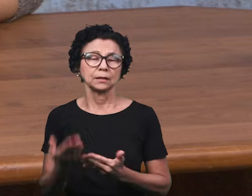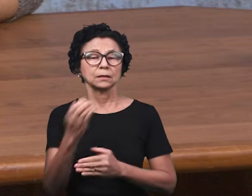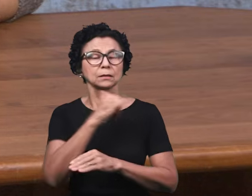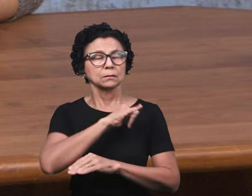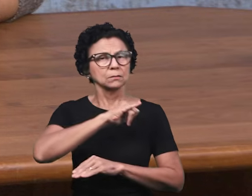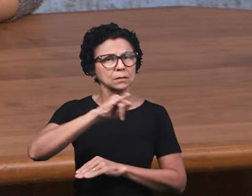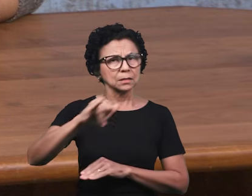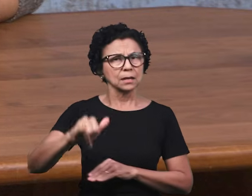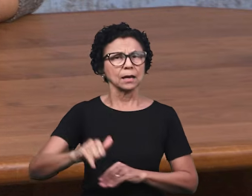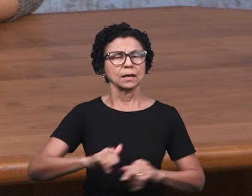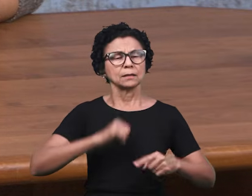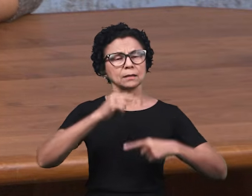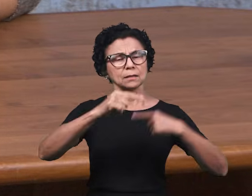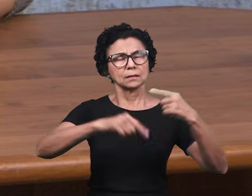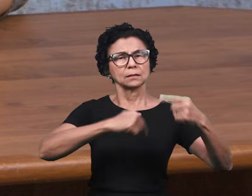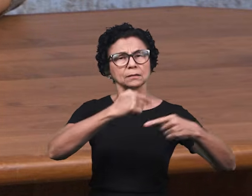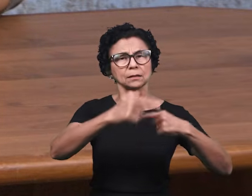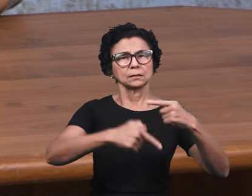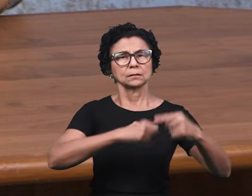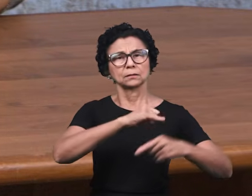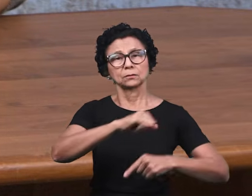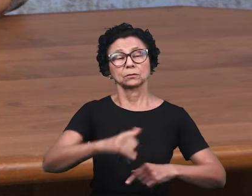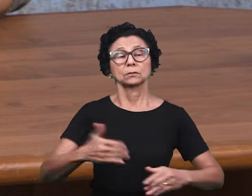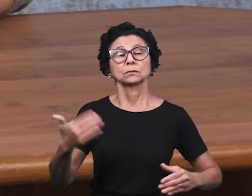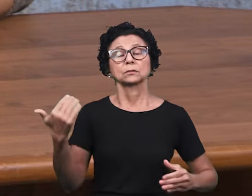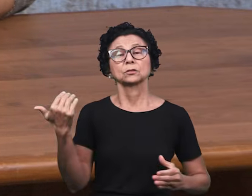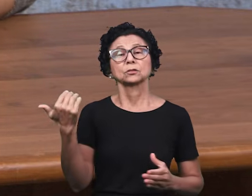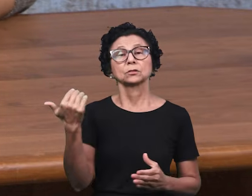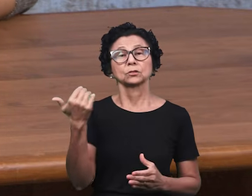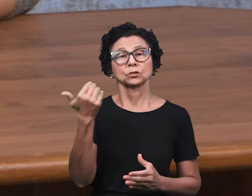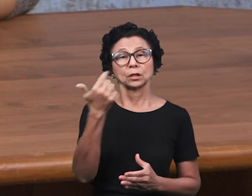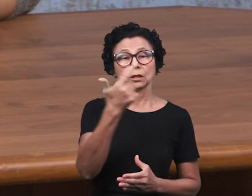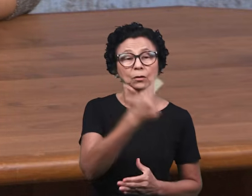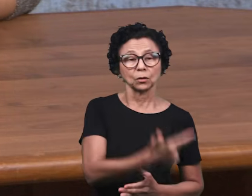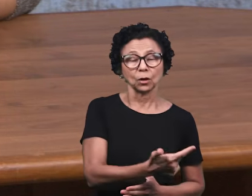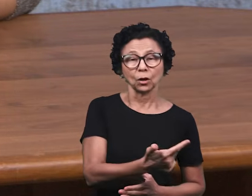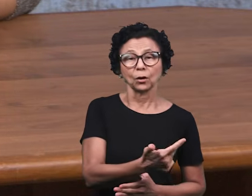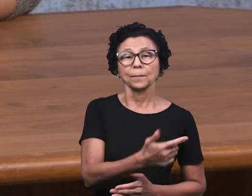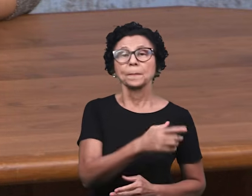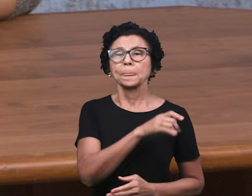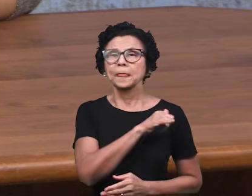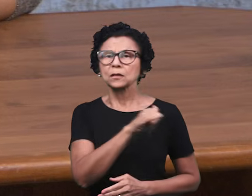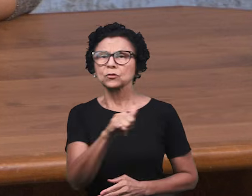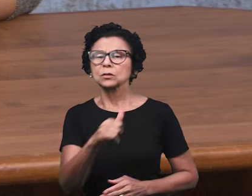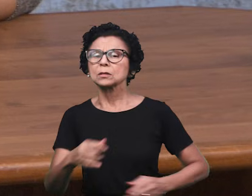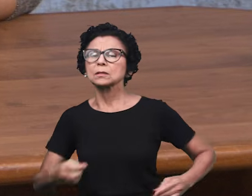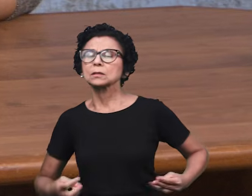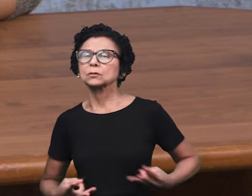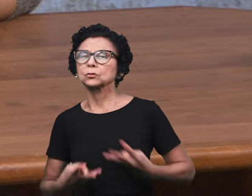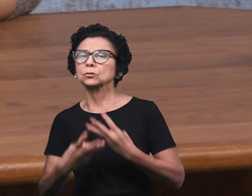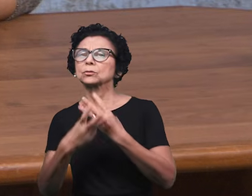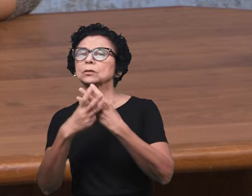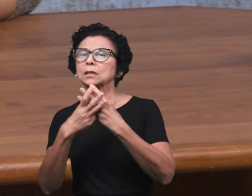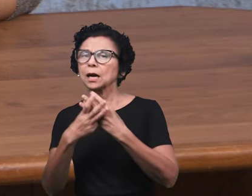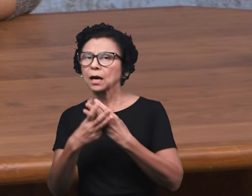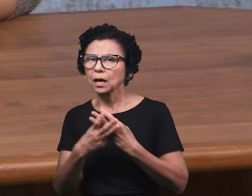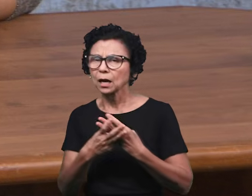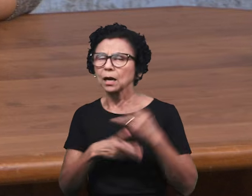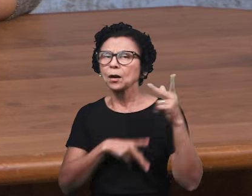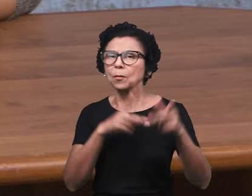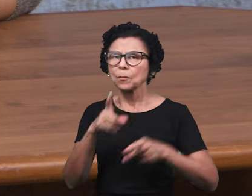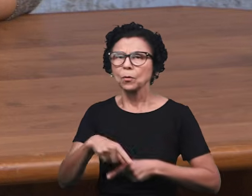e fazei-o ouvir em Judá, dizendo: ouvi agora isto, ó povo louco e